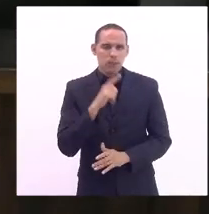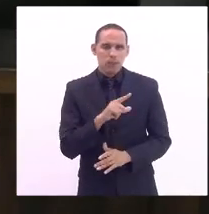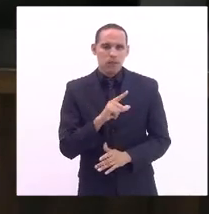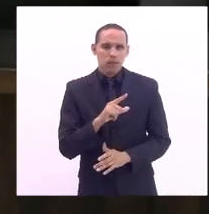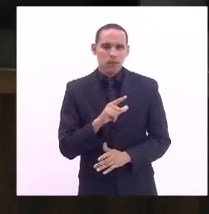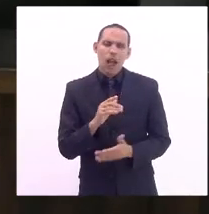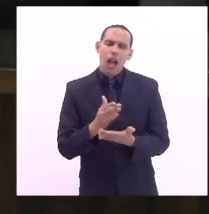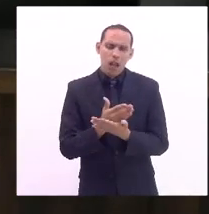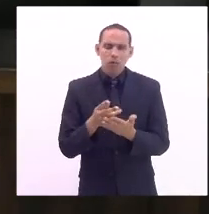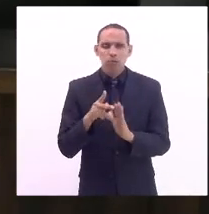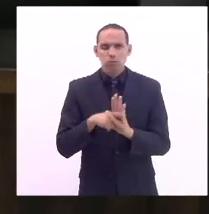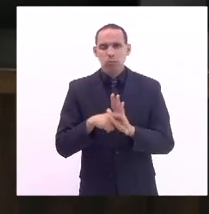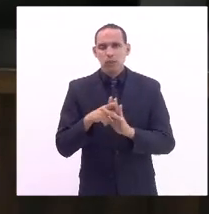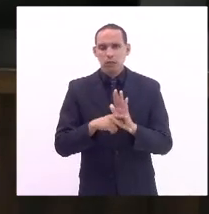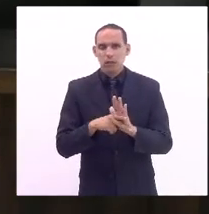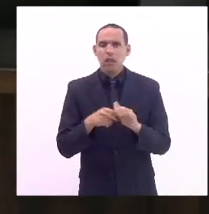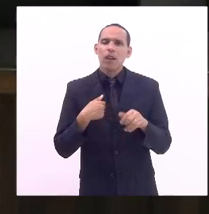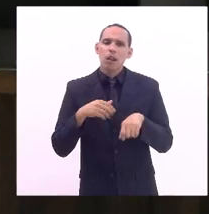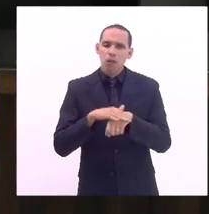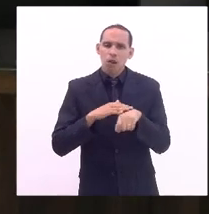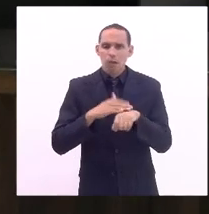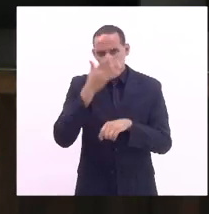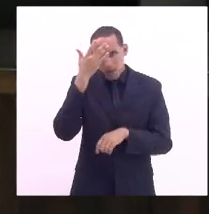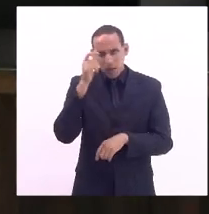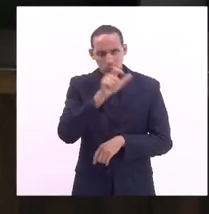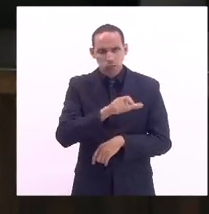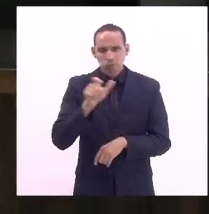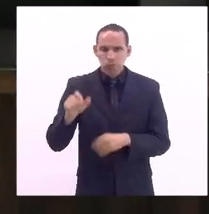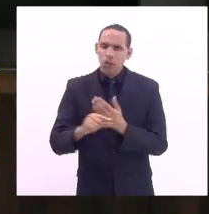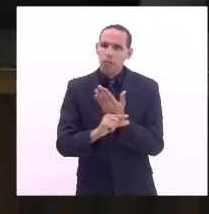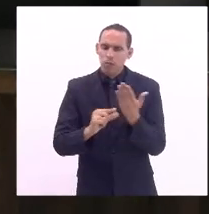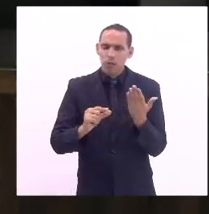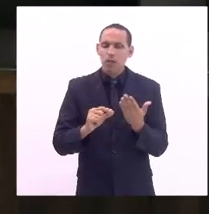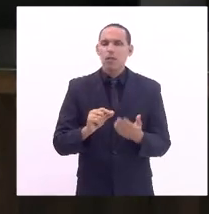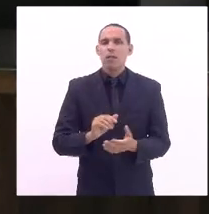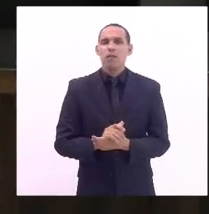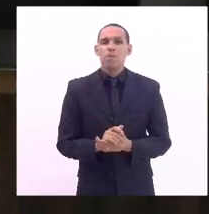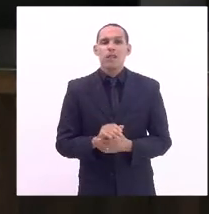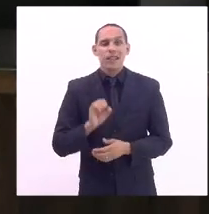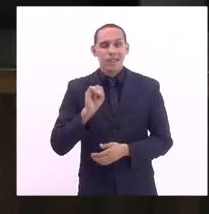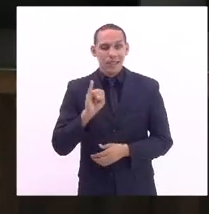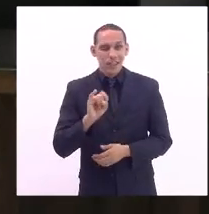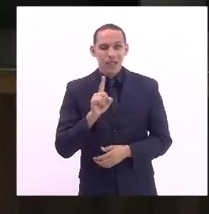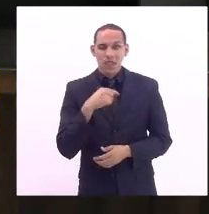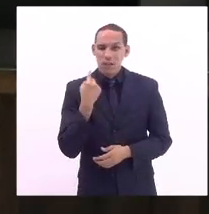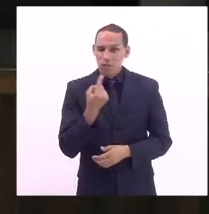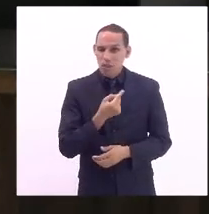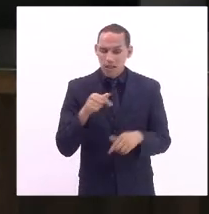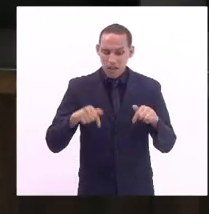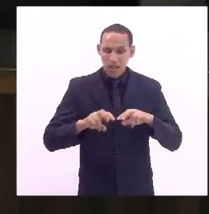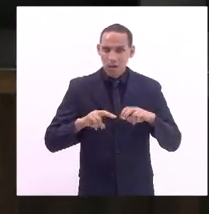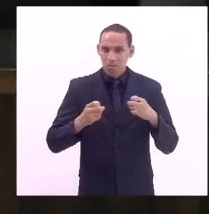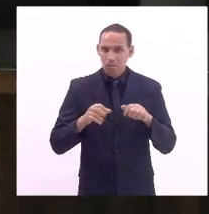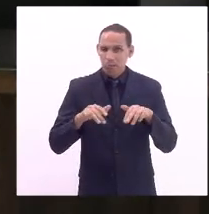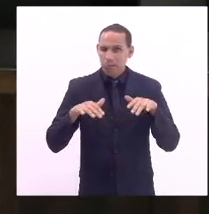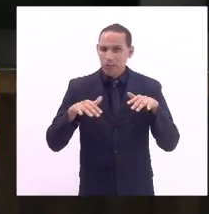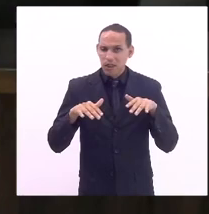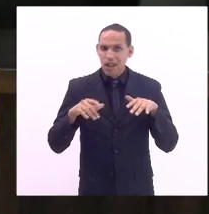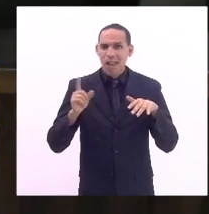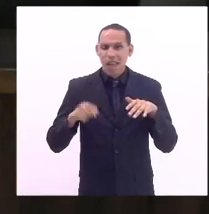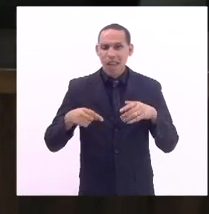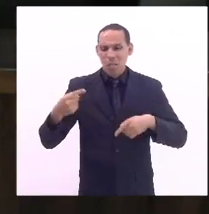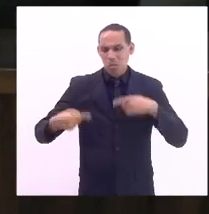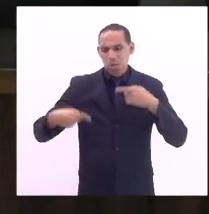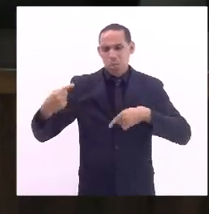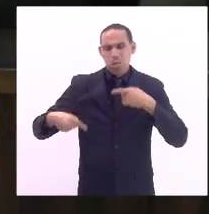Logicamente, tem alguns projetos que eu converso com o autor, mas se a gente for fazer do plenário uma batalha